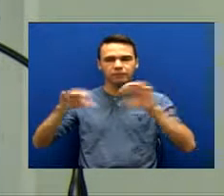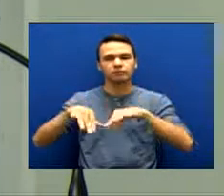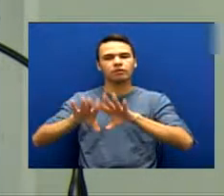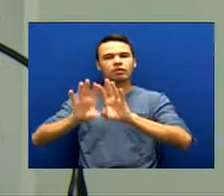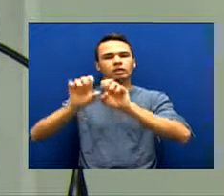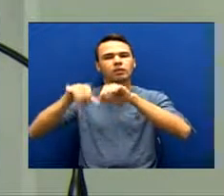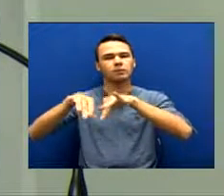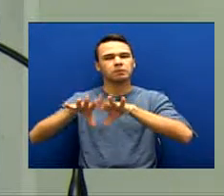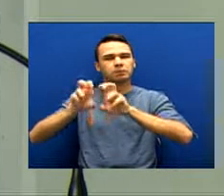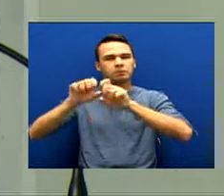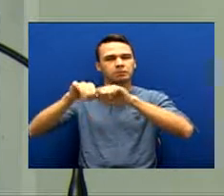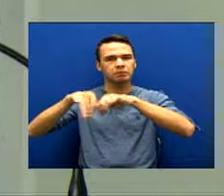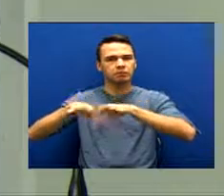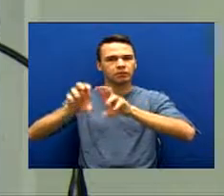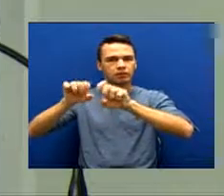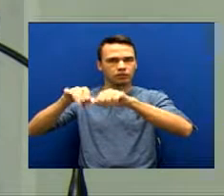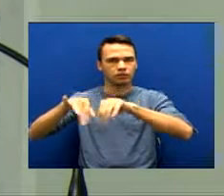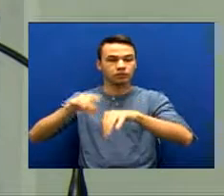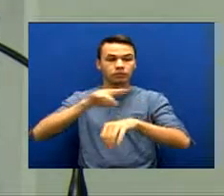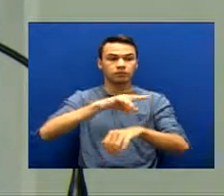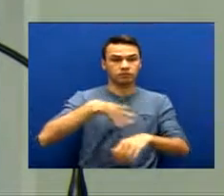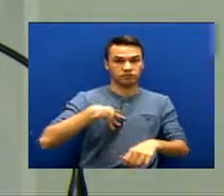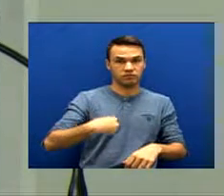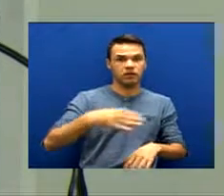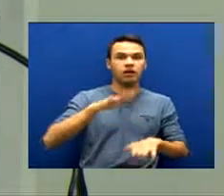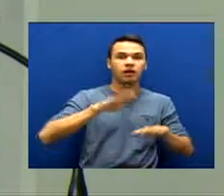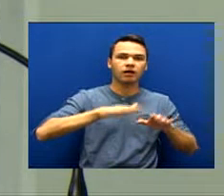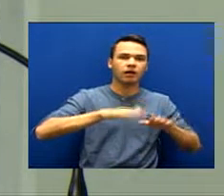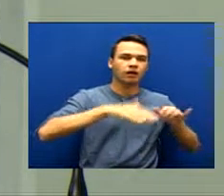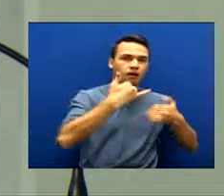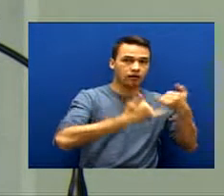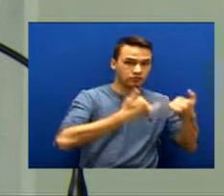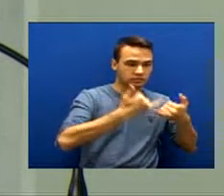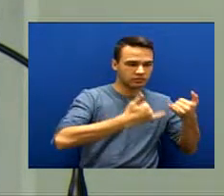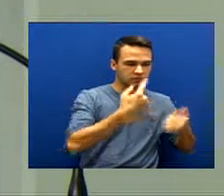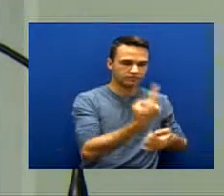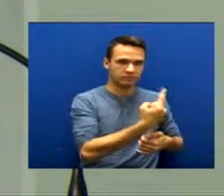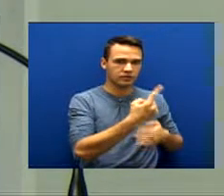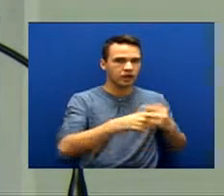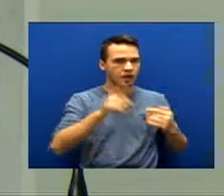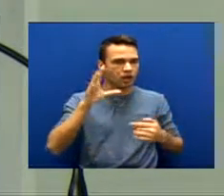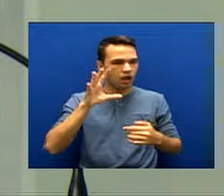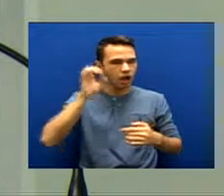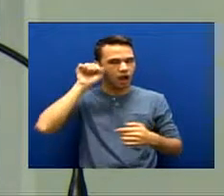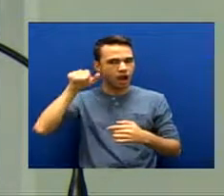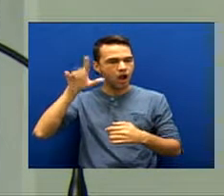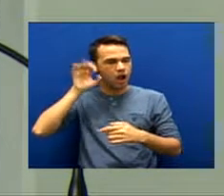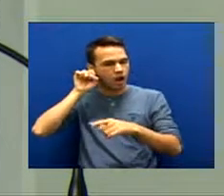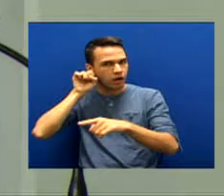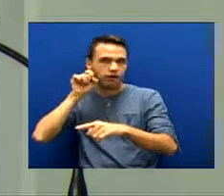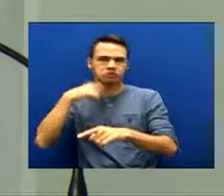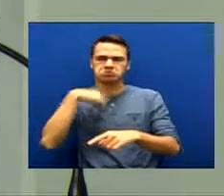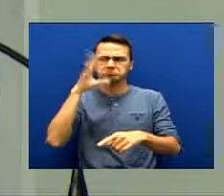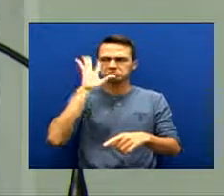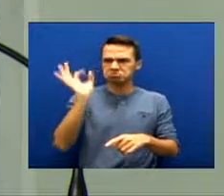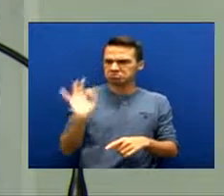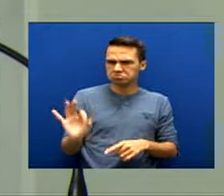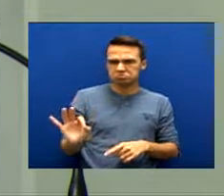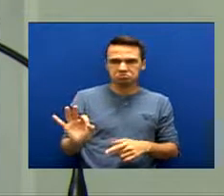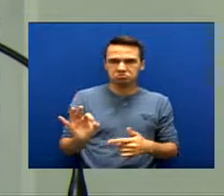uma palavra que traz paz. Eis um bálsamo no meio da dor, eis um